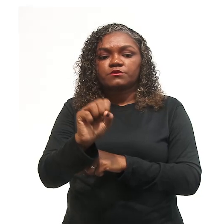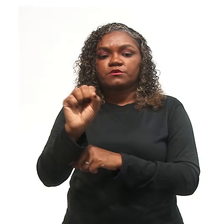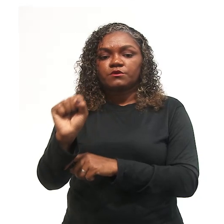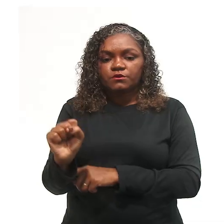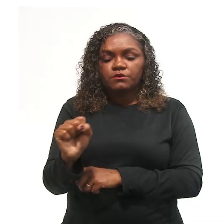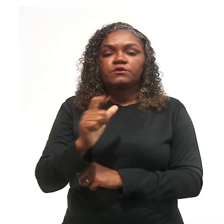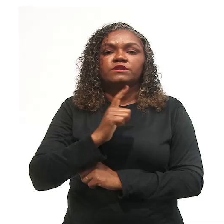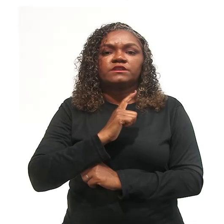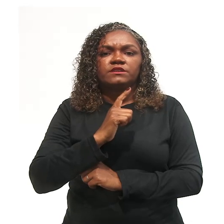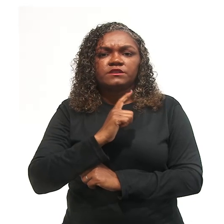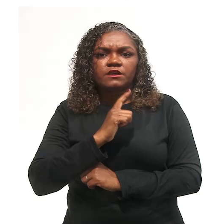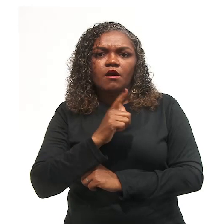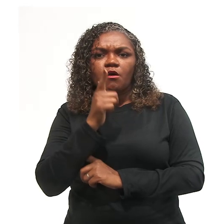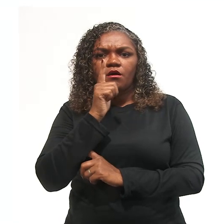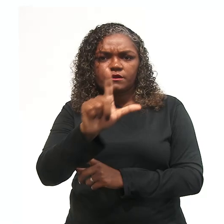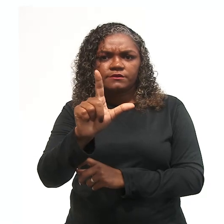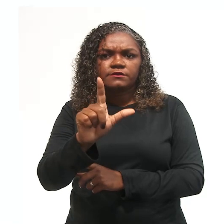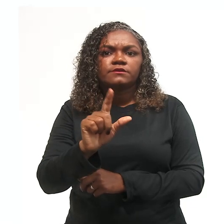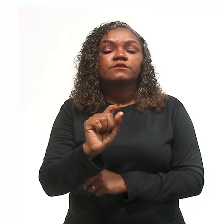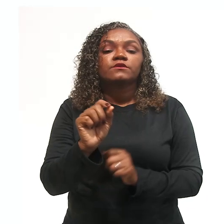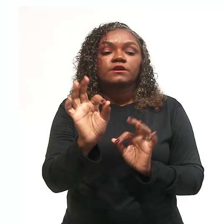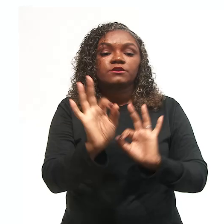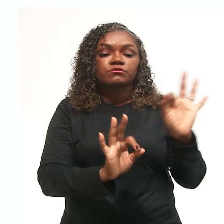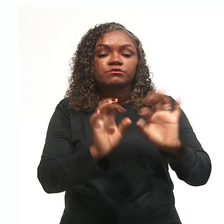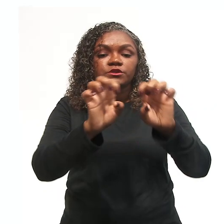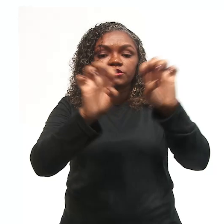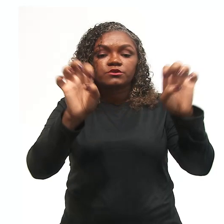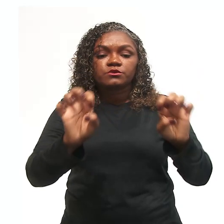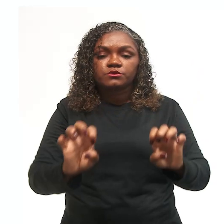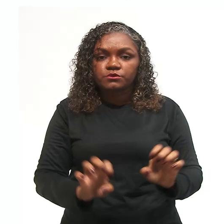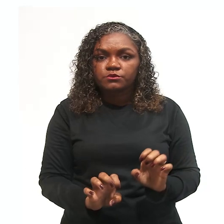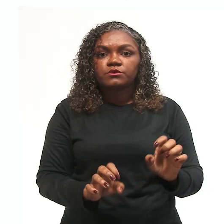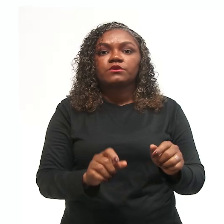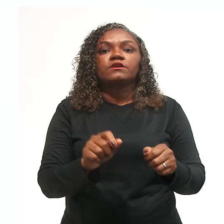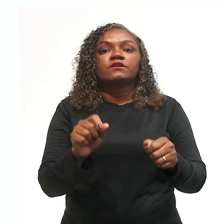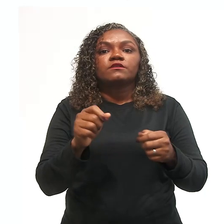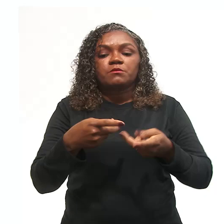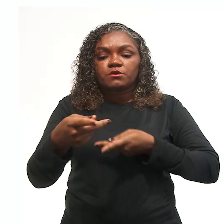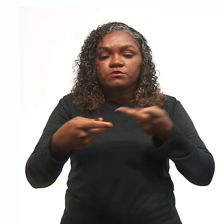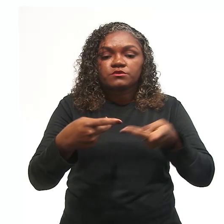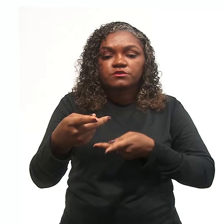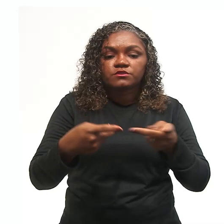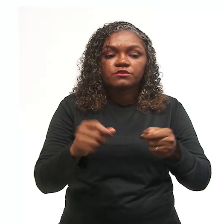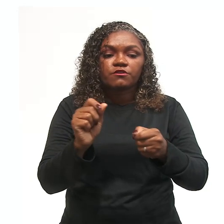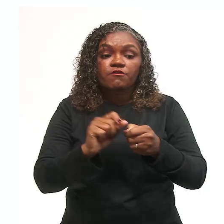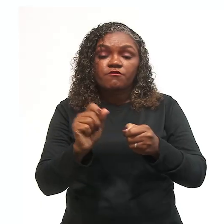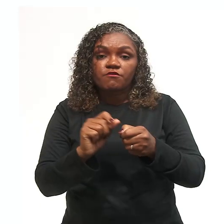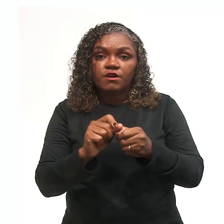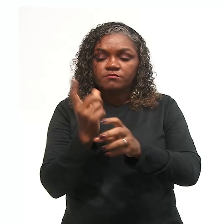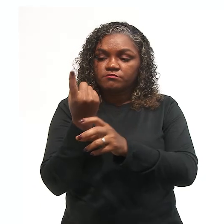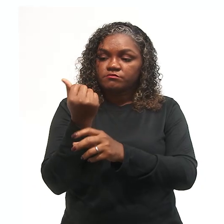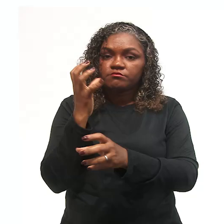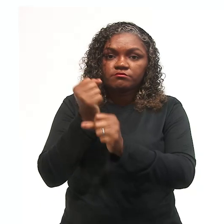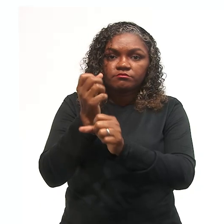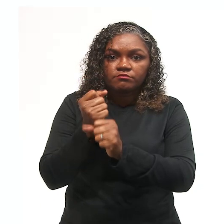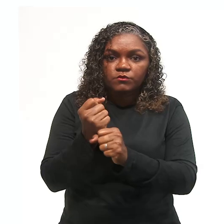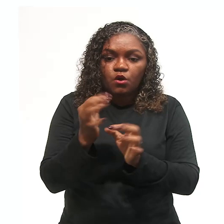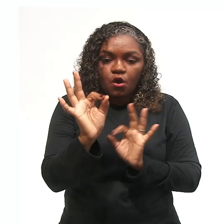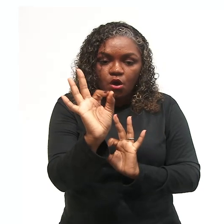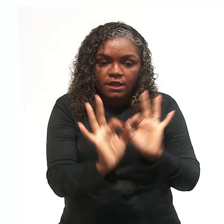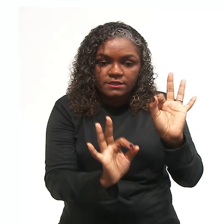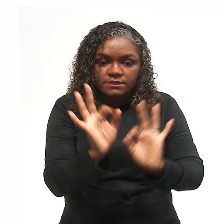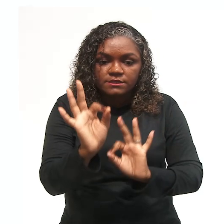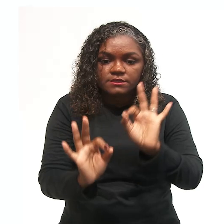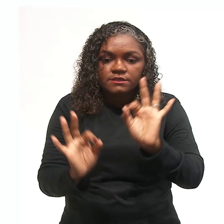inegável avanço na estrutura institucional que organiza o processo orçamentário brasileiro. Ela não só